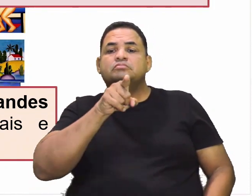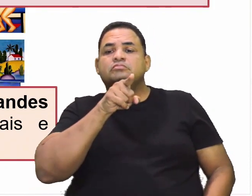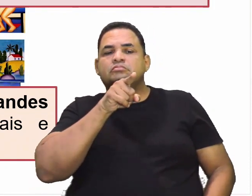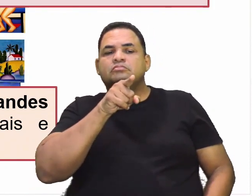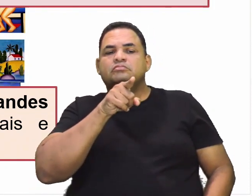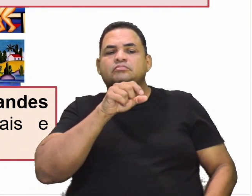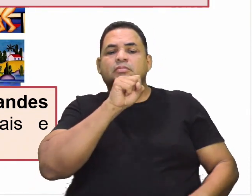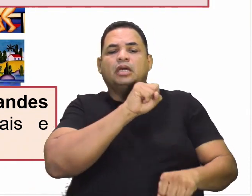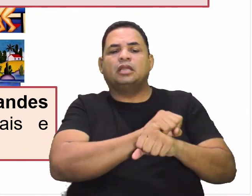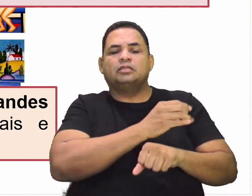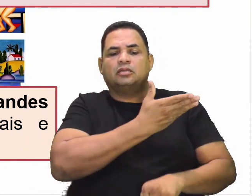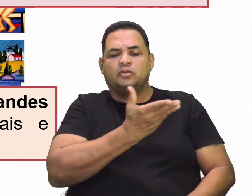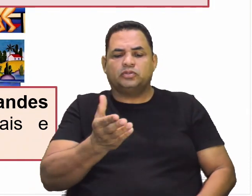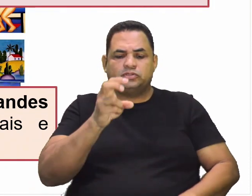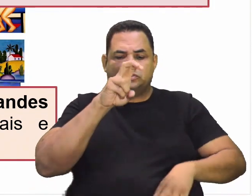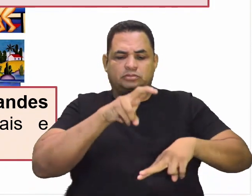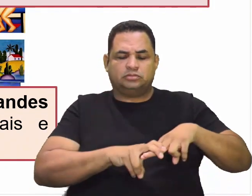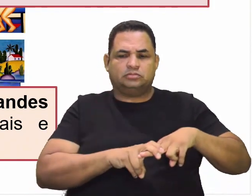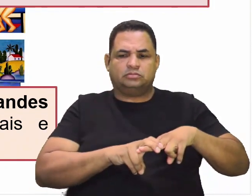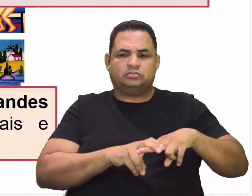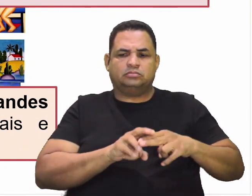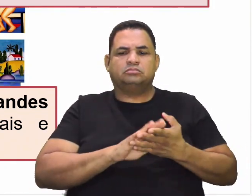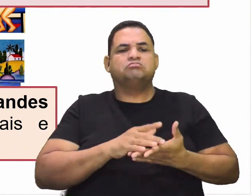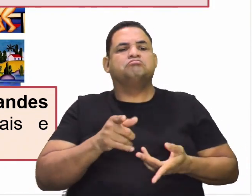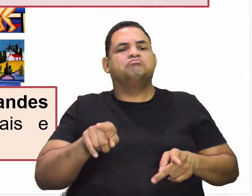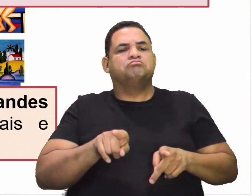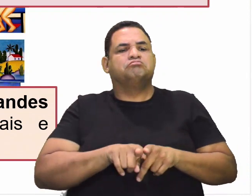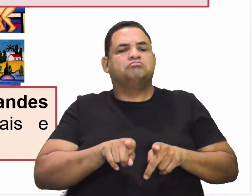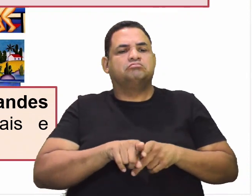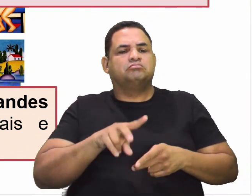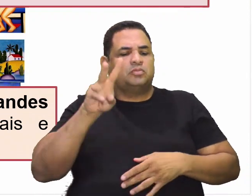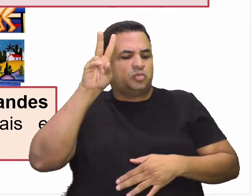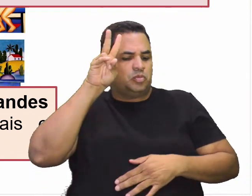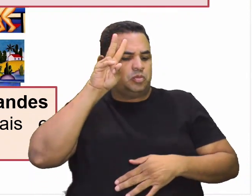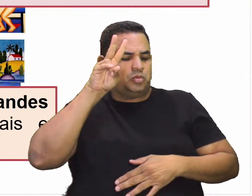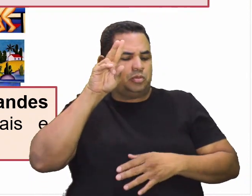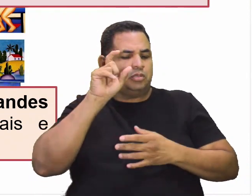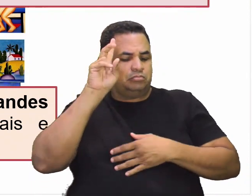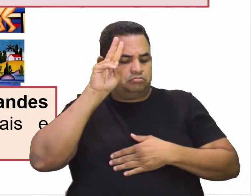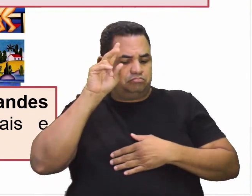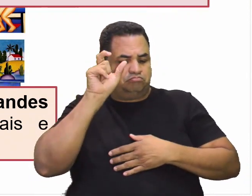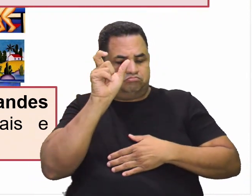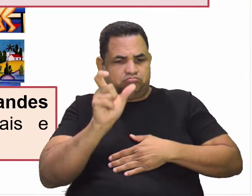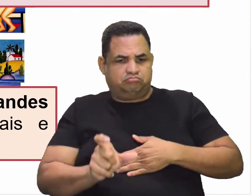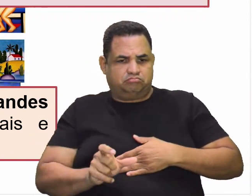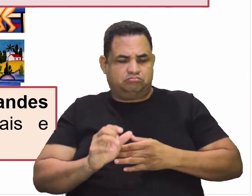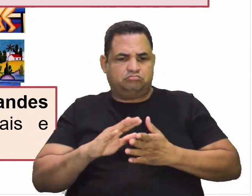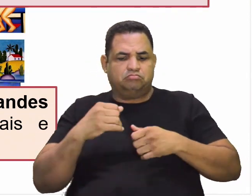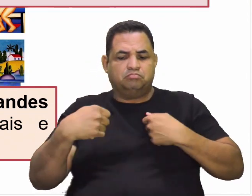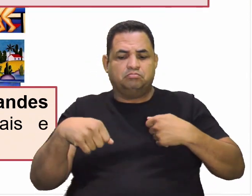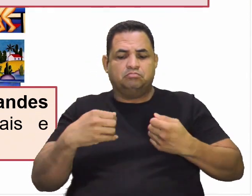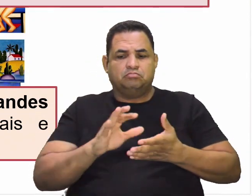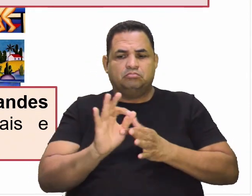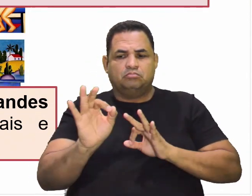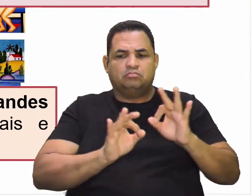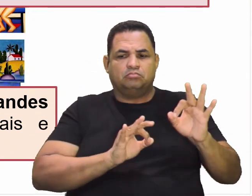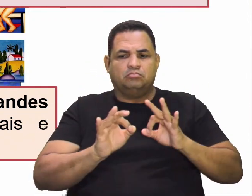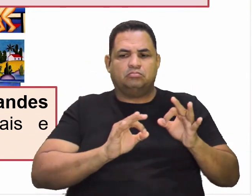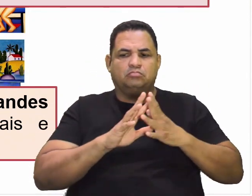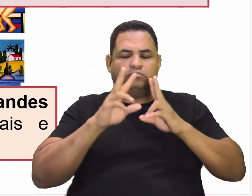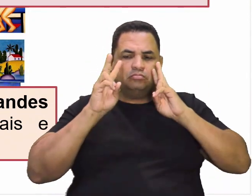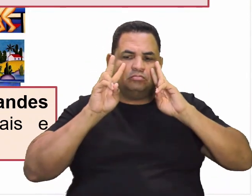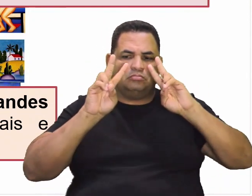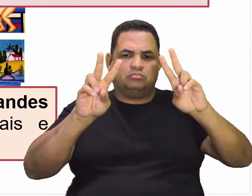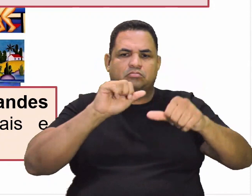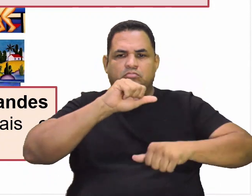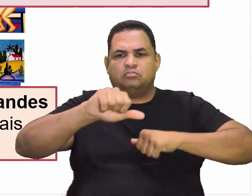aí, parado, você é um sujeito histórico? Sim, você precisa construir sua história. A visão da